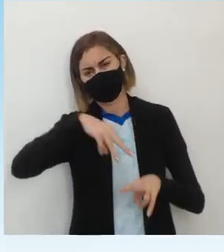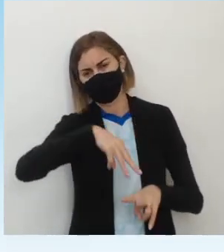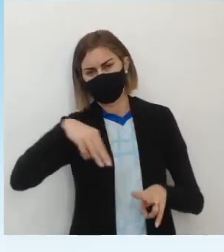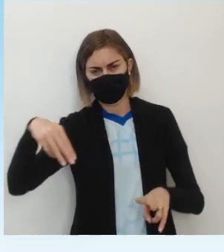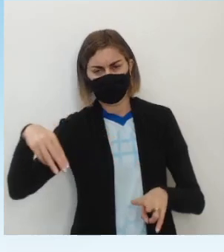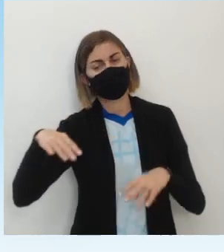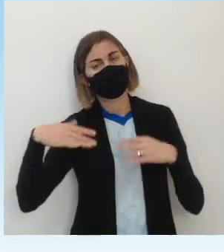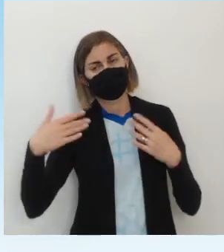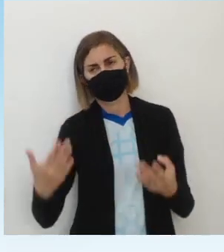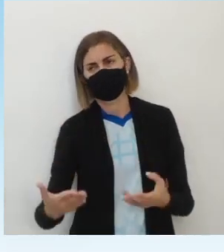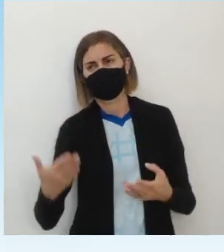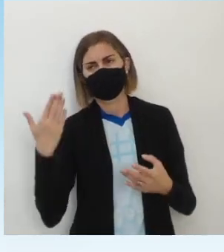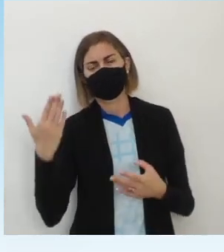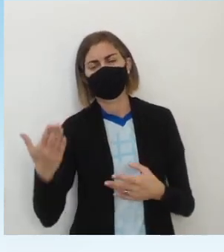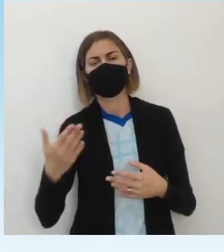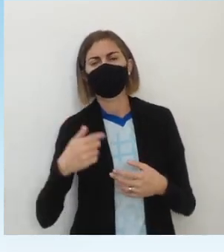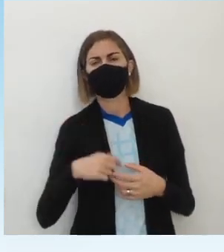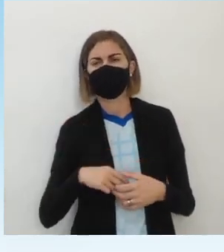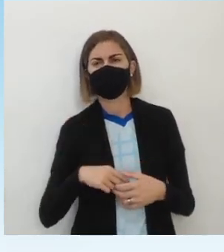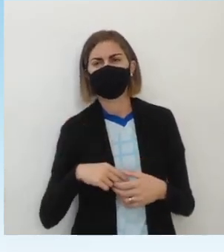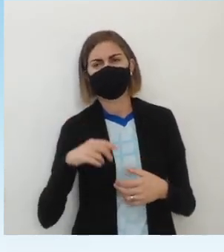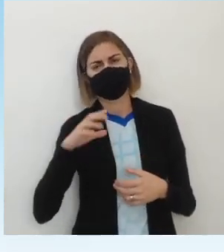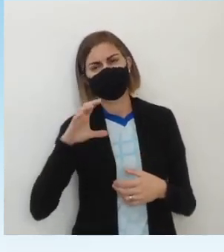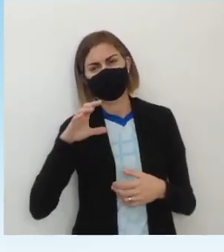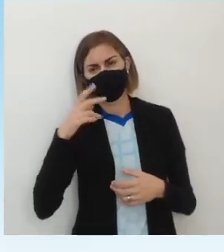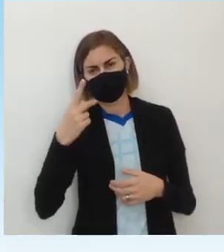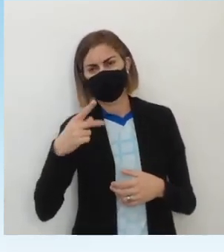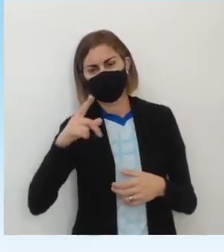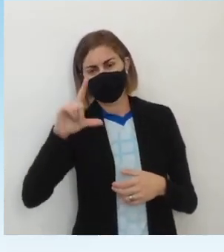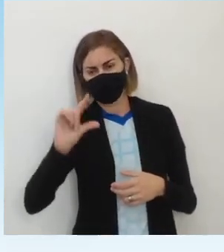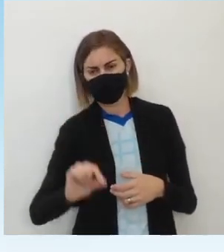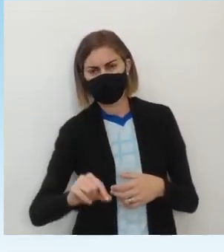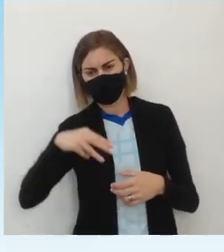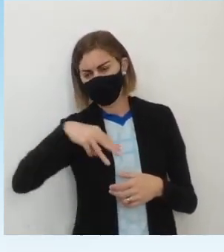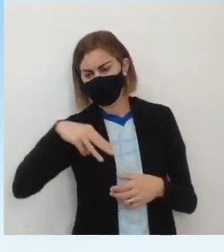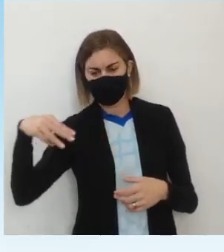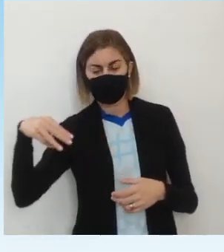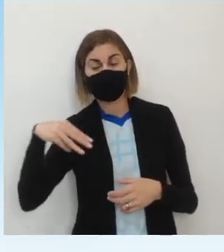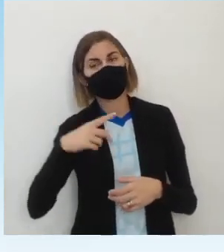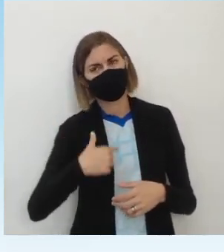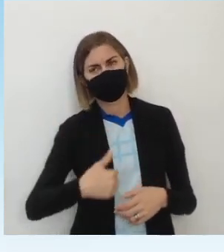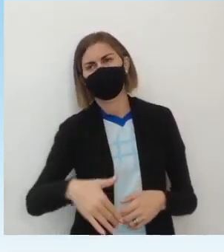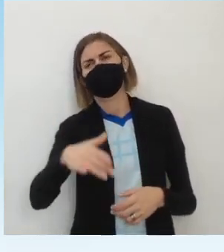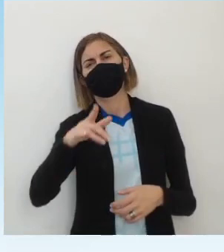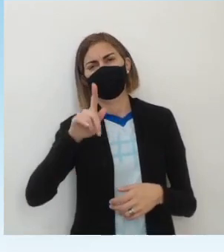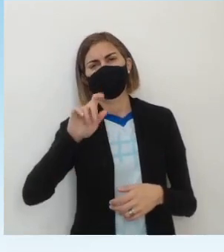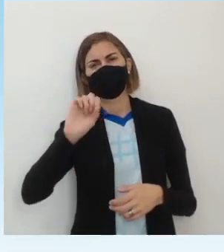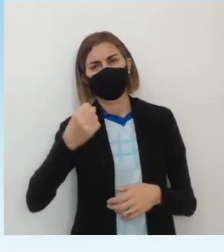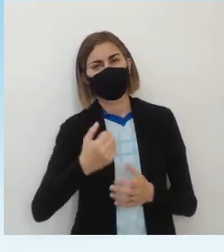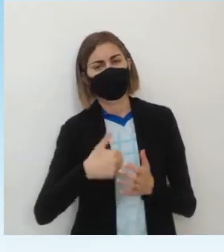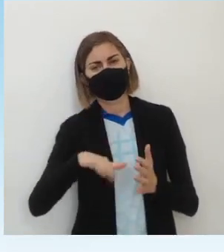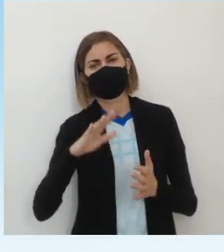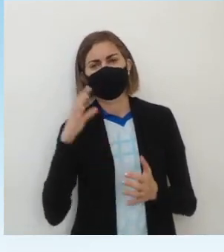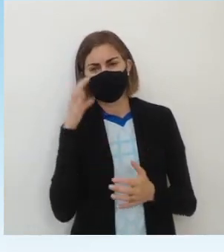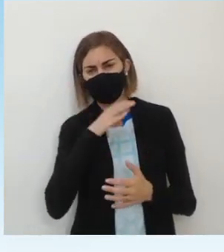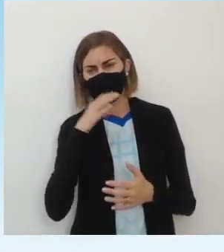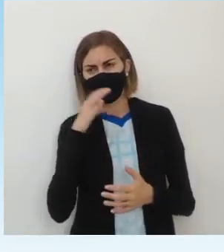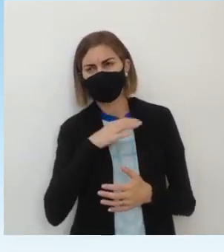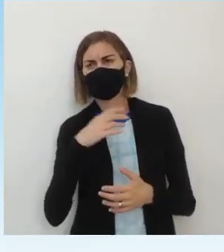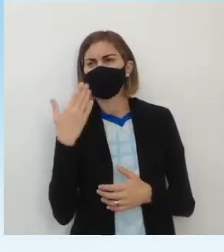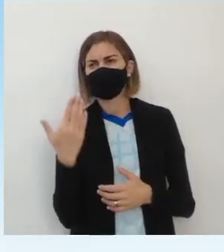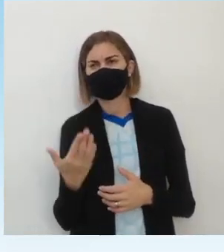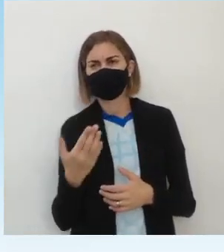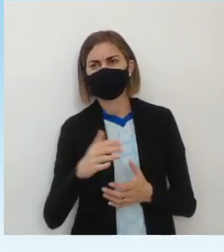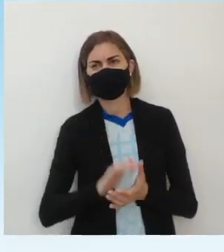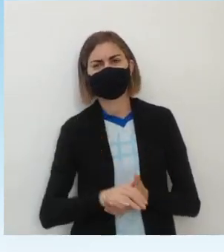molares, então automaticamente o cara que tiver menor massa molar vai ser o gás mais rápido. Que gás é